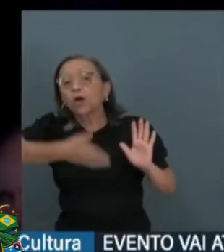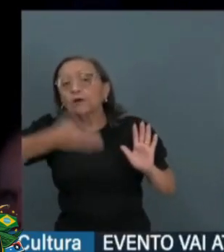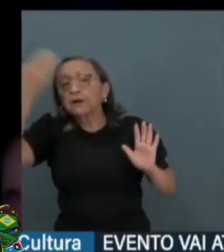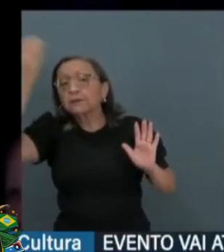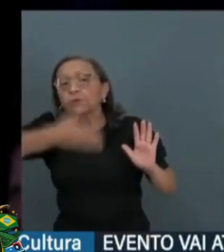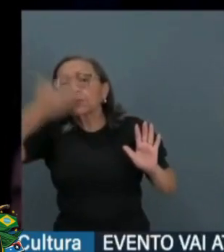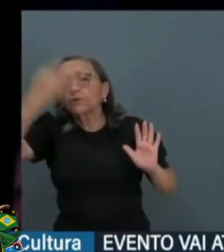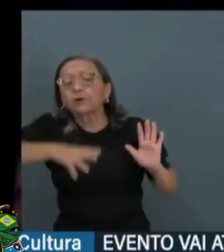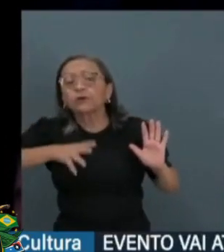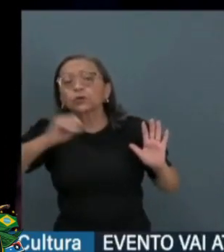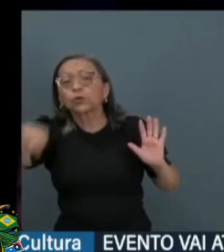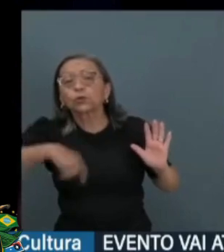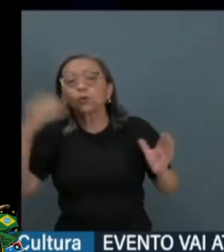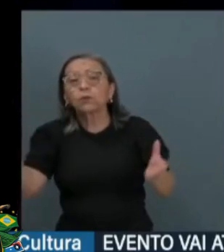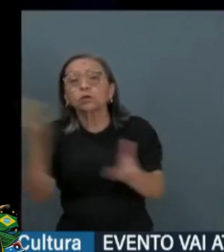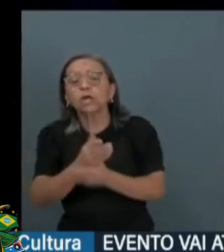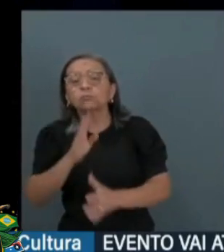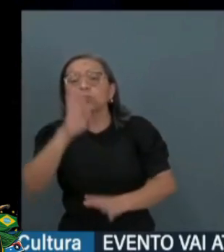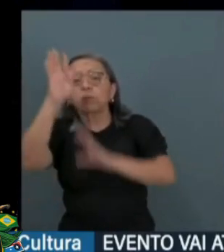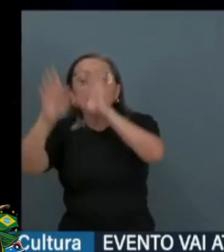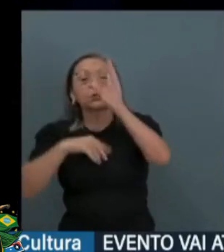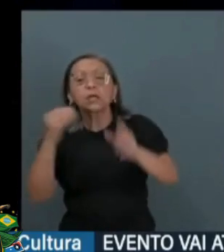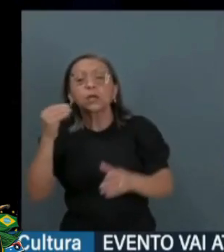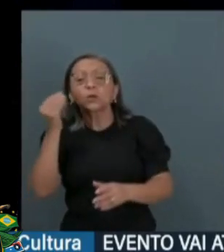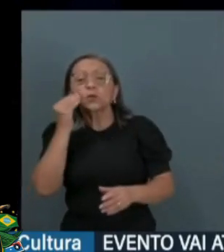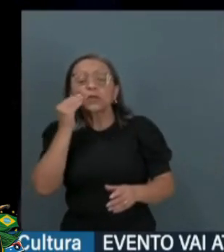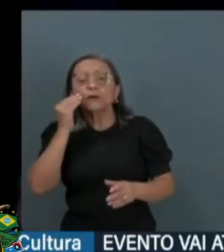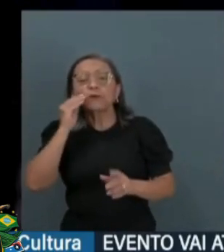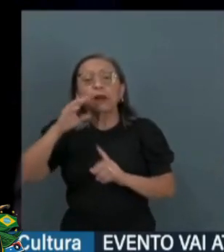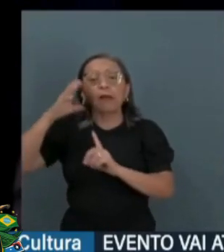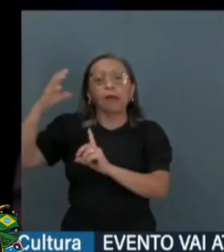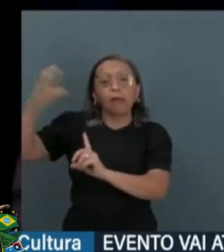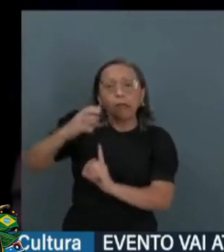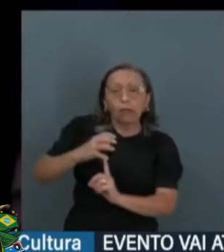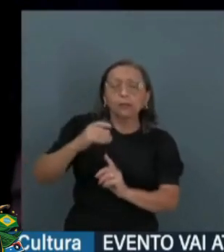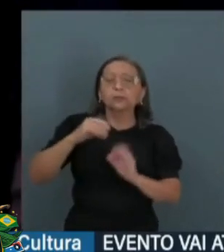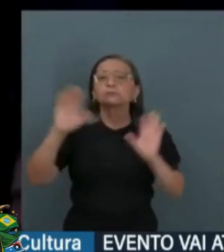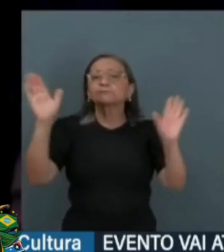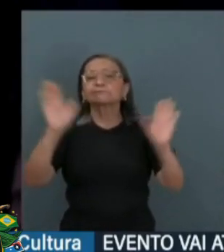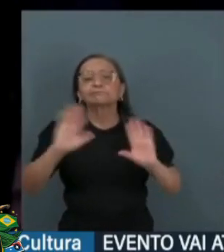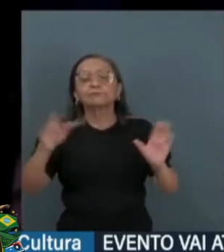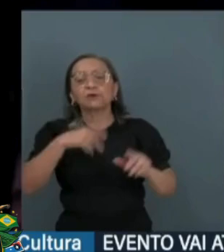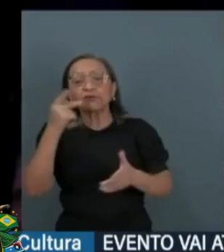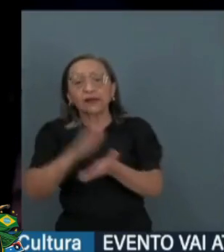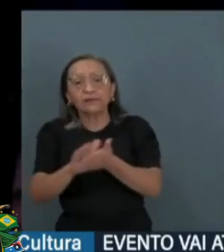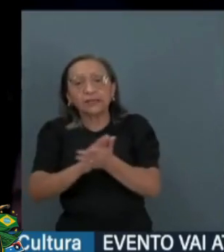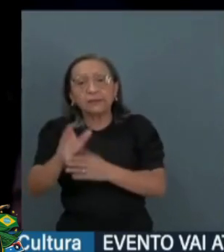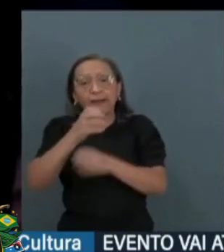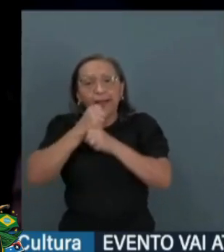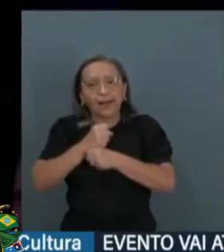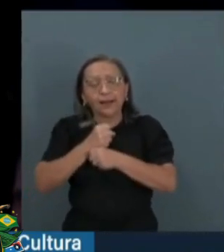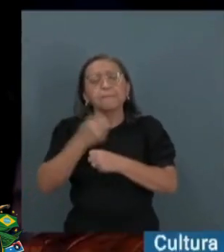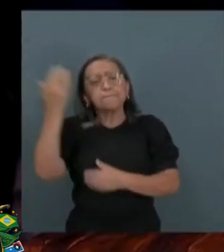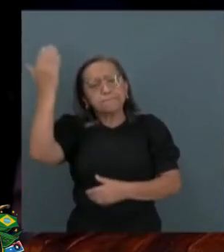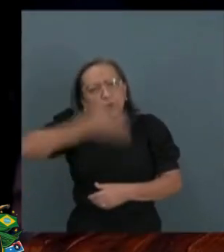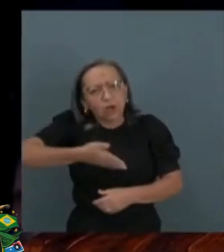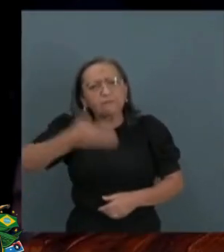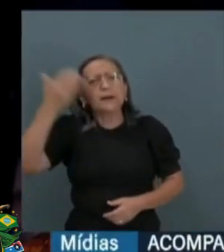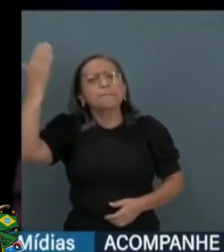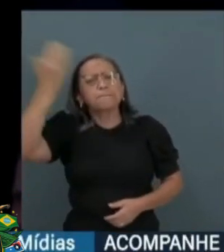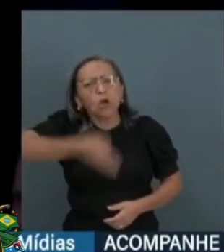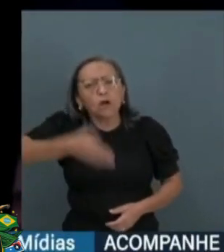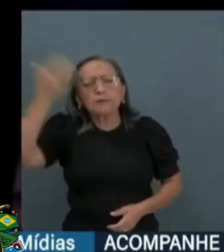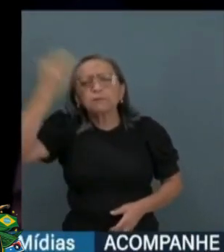inquéritos loucos aí que você colocou para eu tentar ficar coagido e não falar a verdade, prova